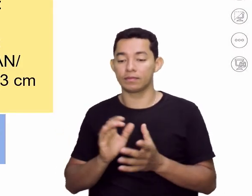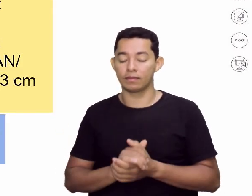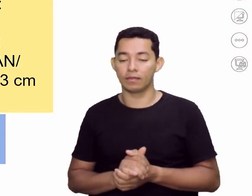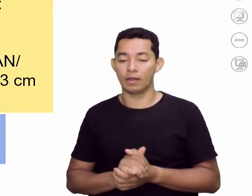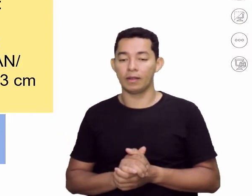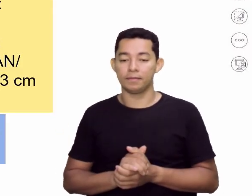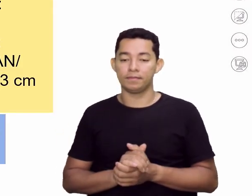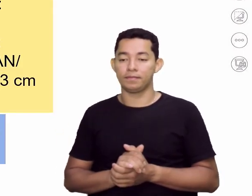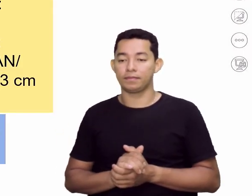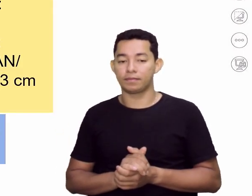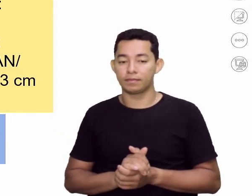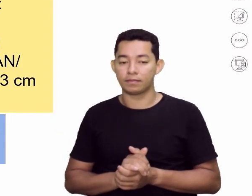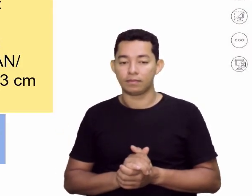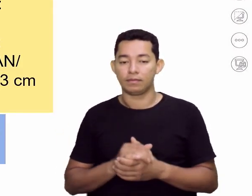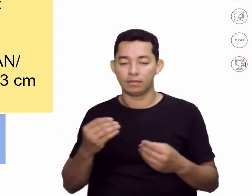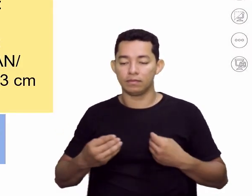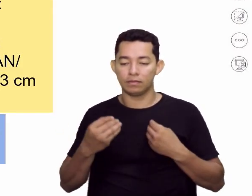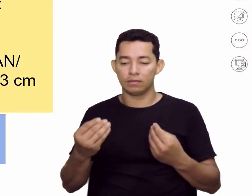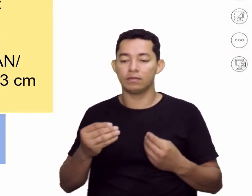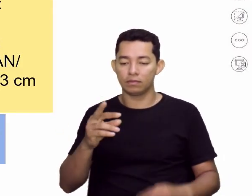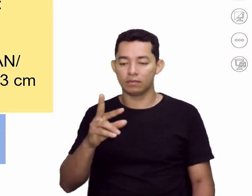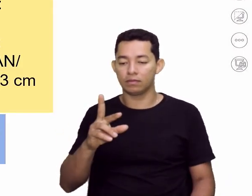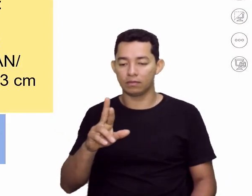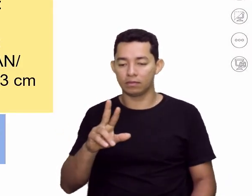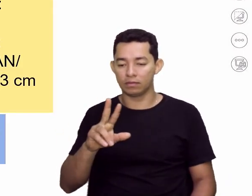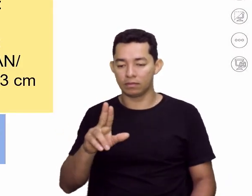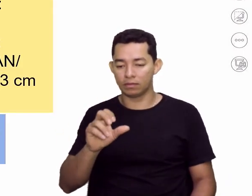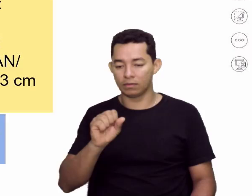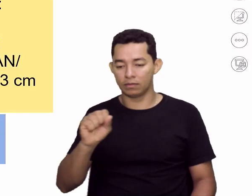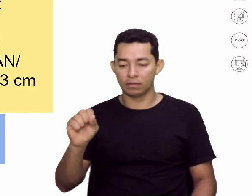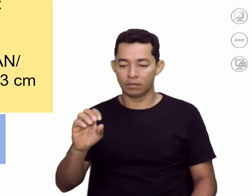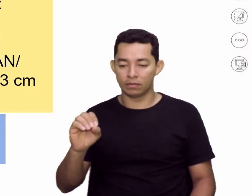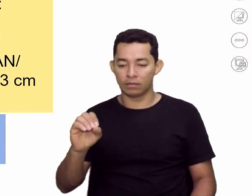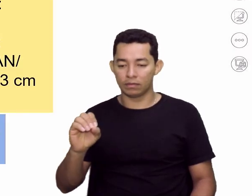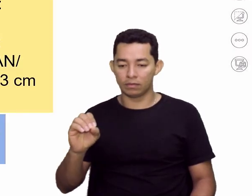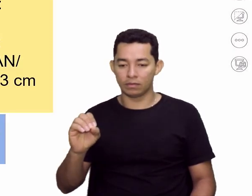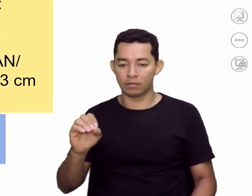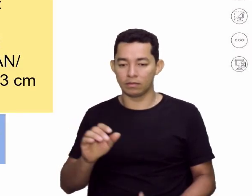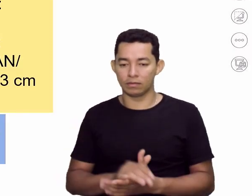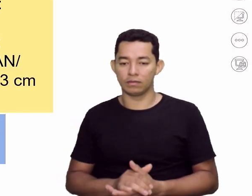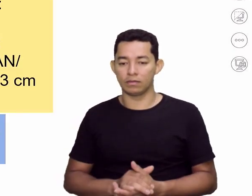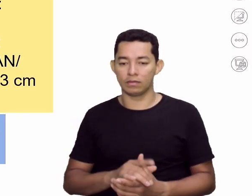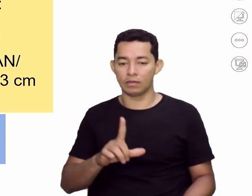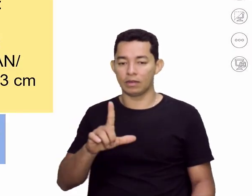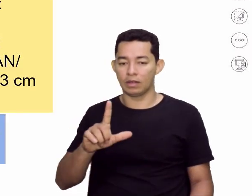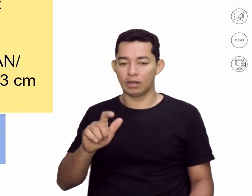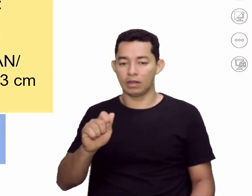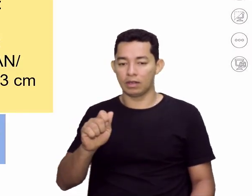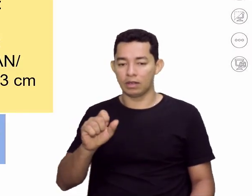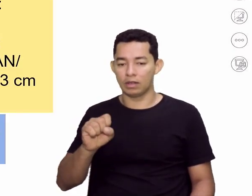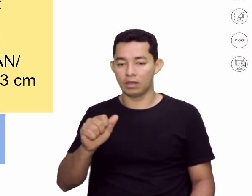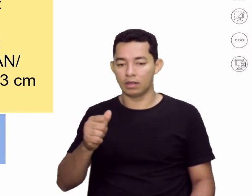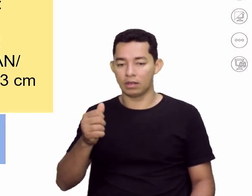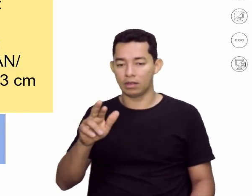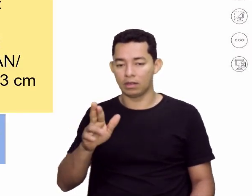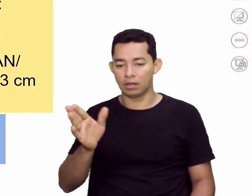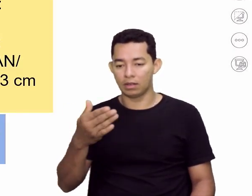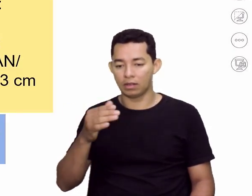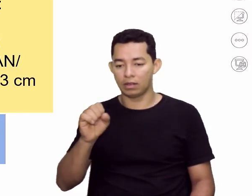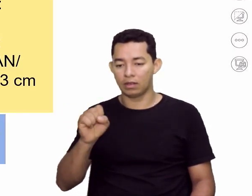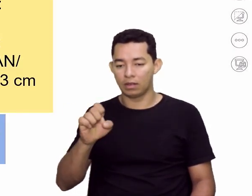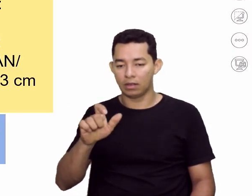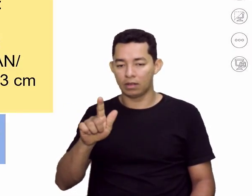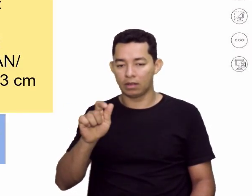do russo, porque faz parte lá do grupo do soviético, né? O Lazar Segal. Seu trabalho